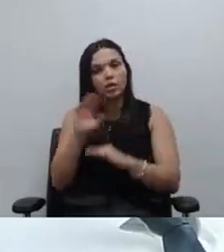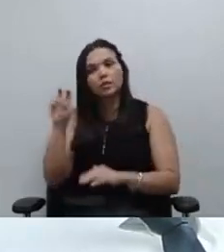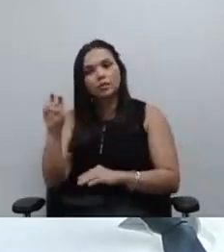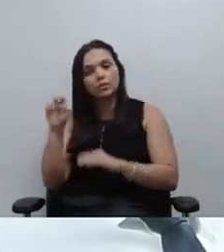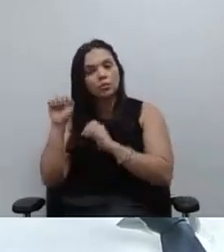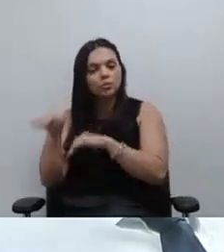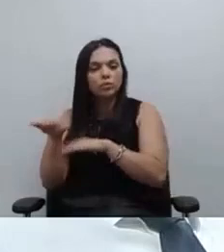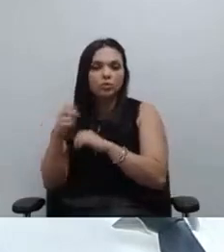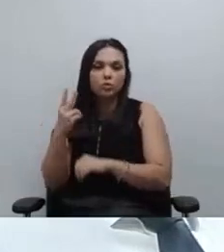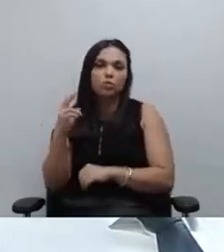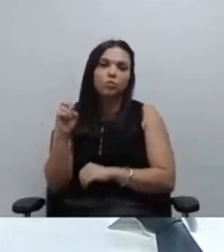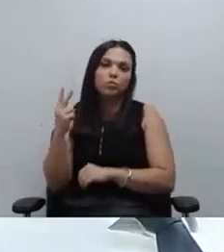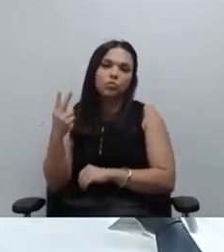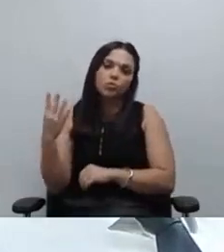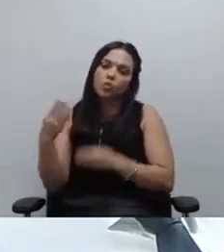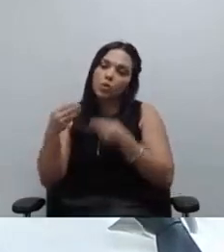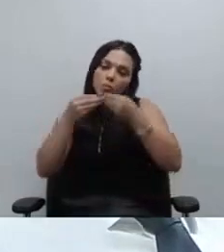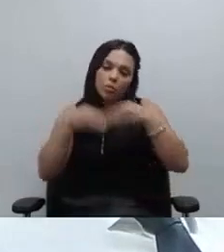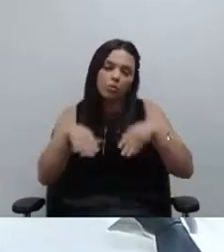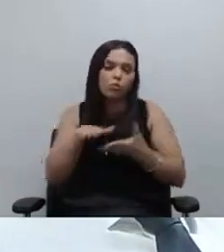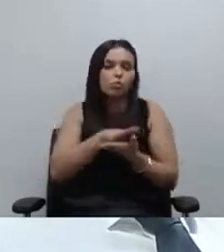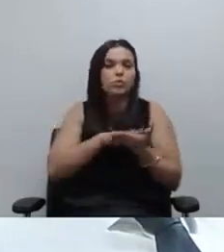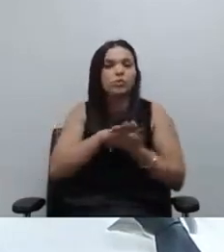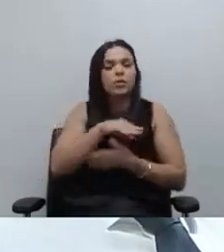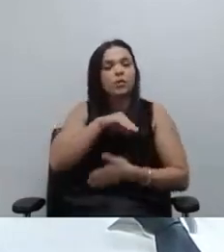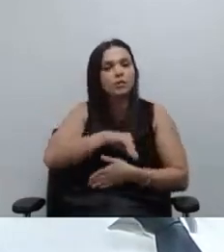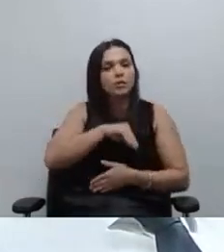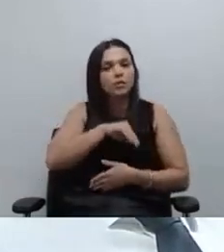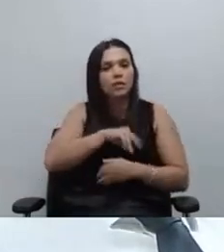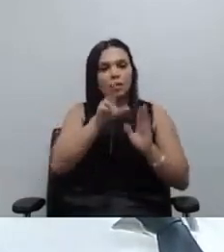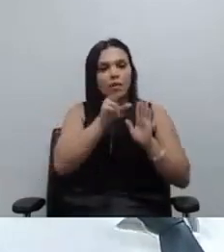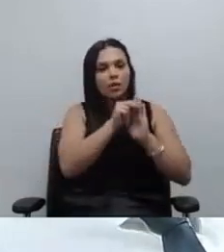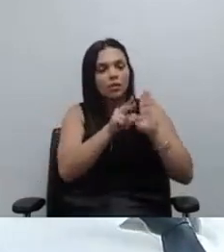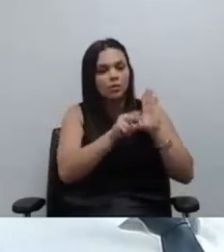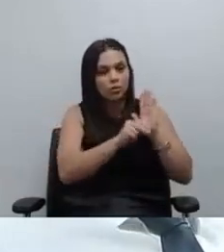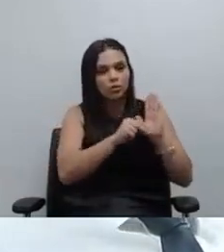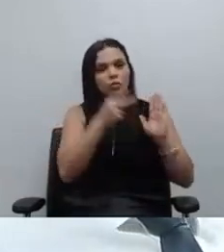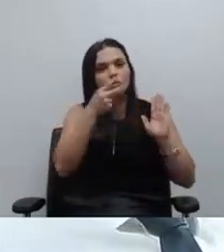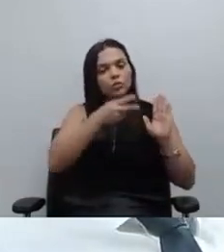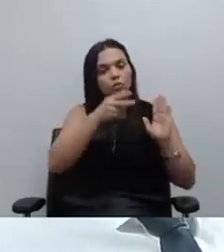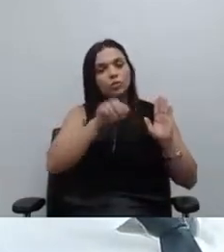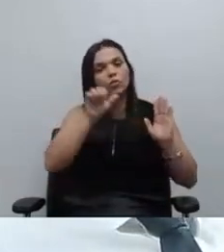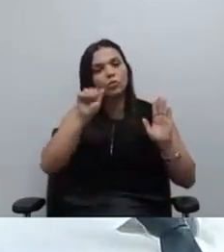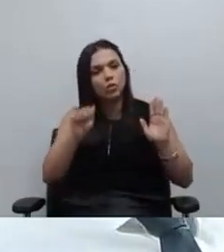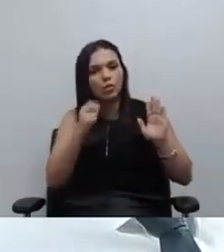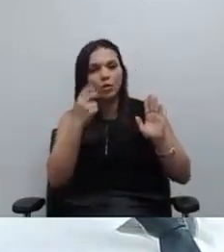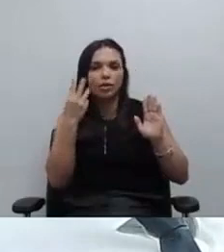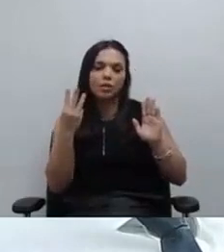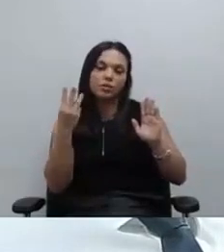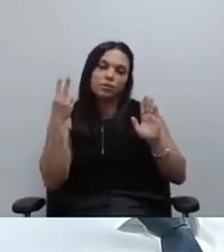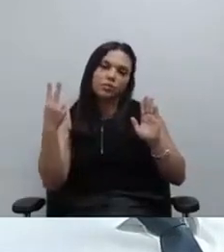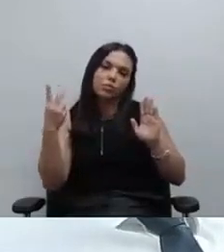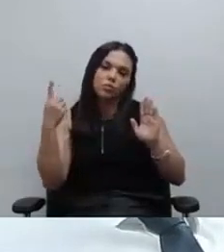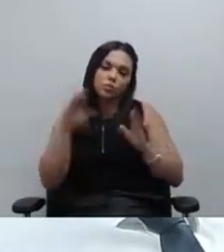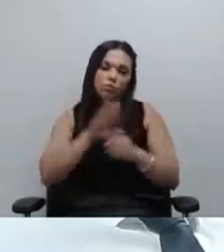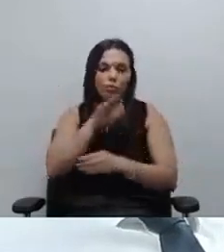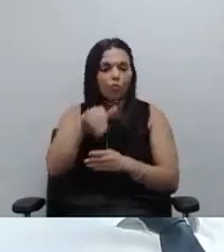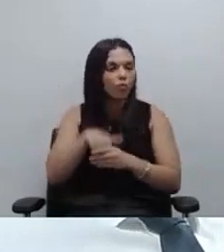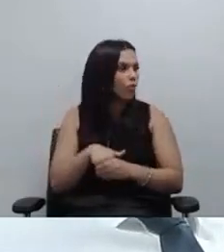2024, sem prejuízo da remuneração, com fundamento no artigo 2º-A da deliberação CSDP número 321. É como